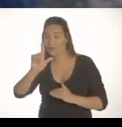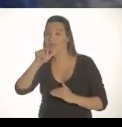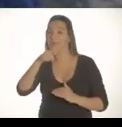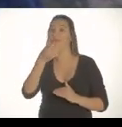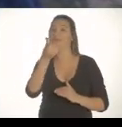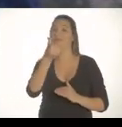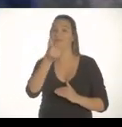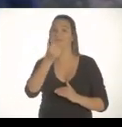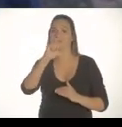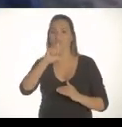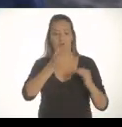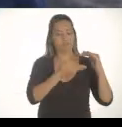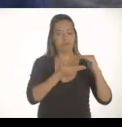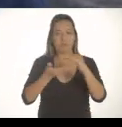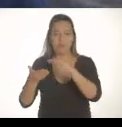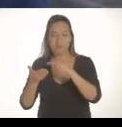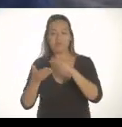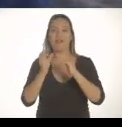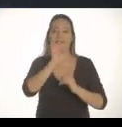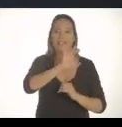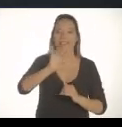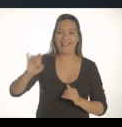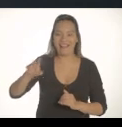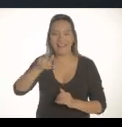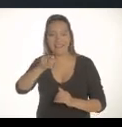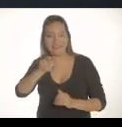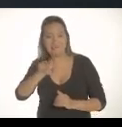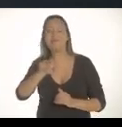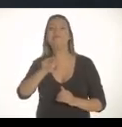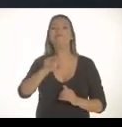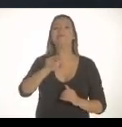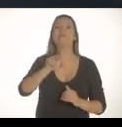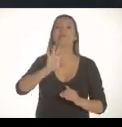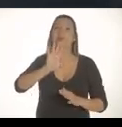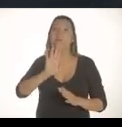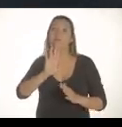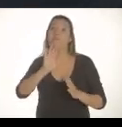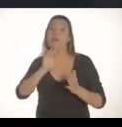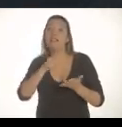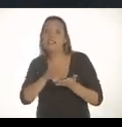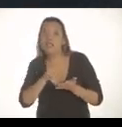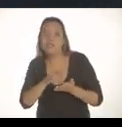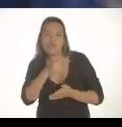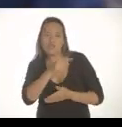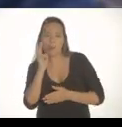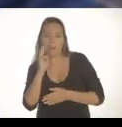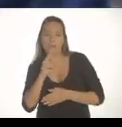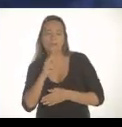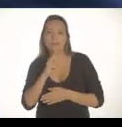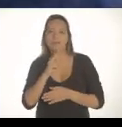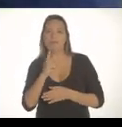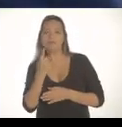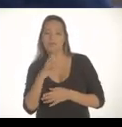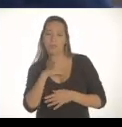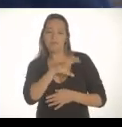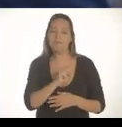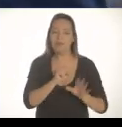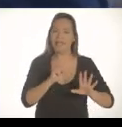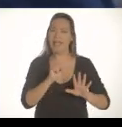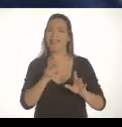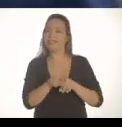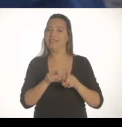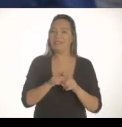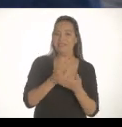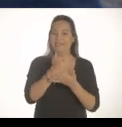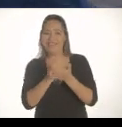pega lá uma garrafa de Coca-Cola, um litro, e fazer esse teste. Dão 6 copos, ou seja, dava 2 para cada um. 2 para mim, 2 para Renato, 2 para Guilherme. Os 2 copos eram sagrados na